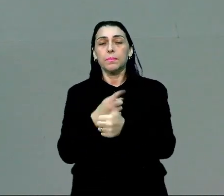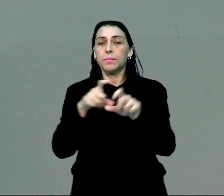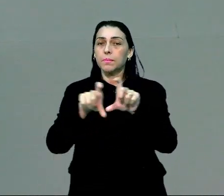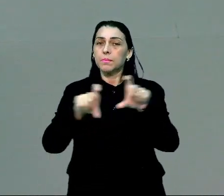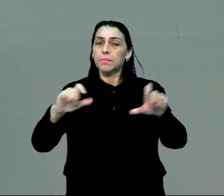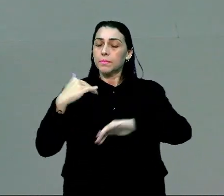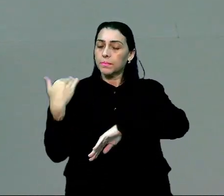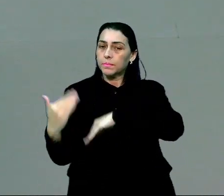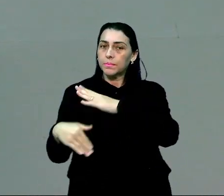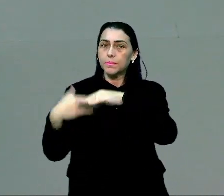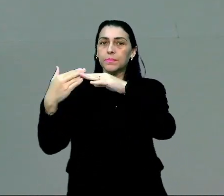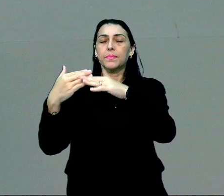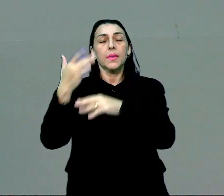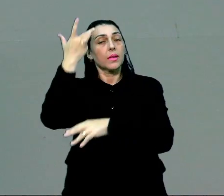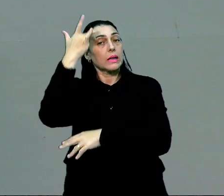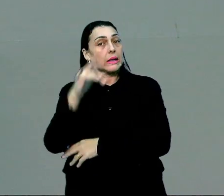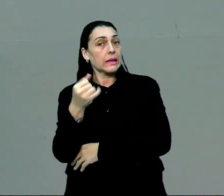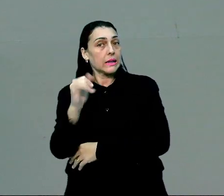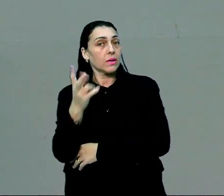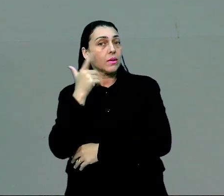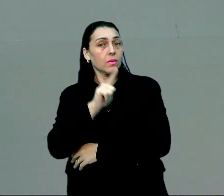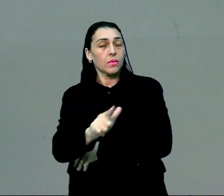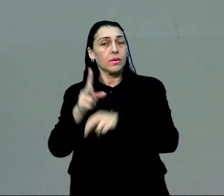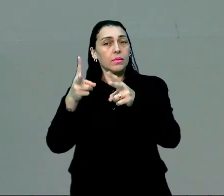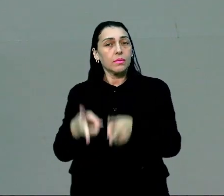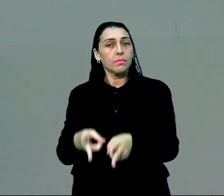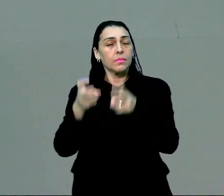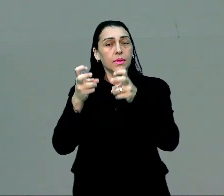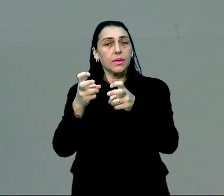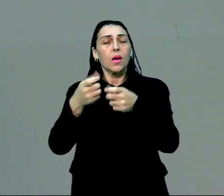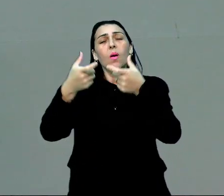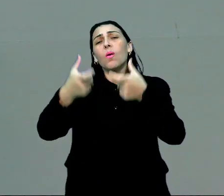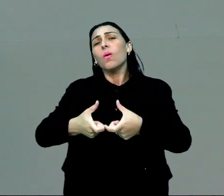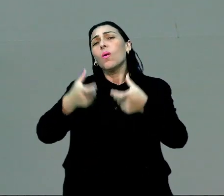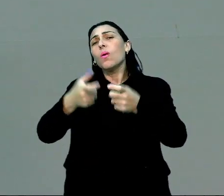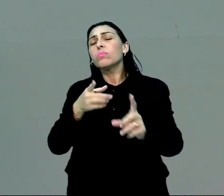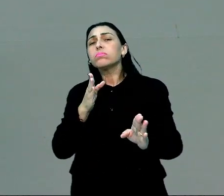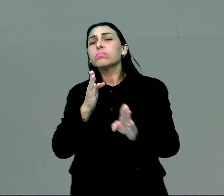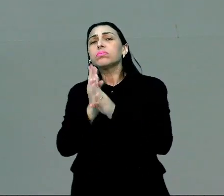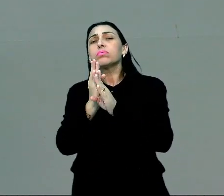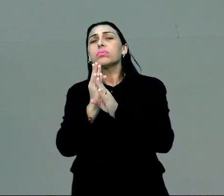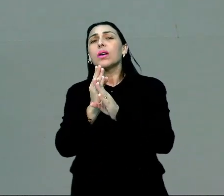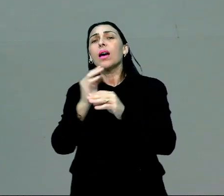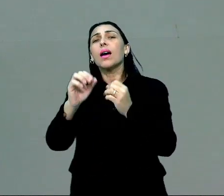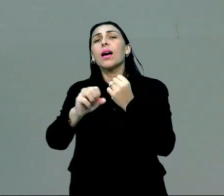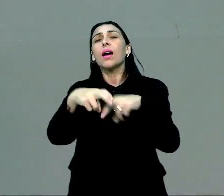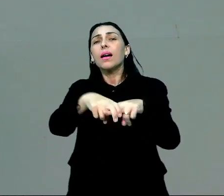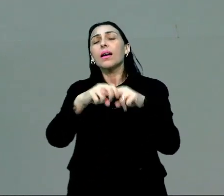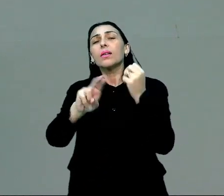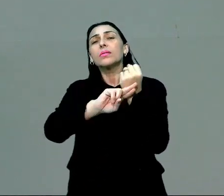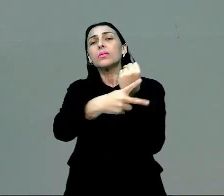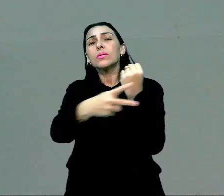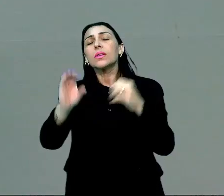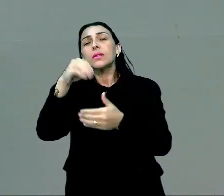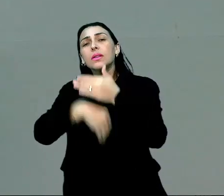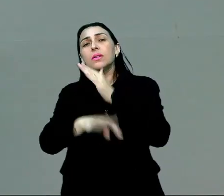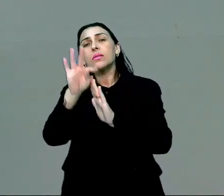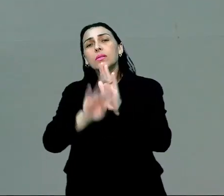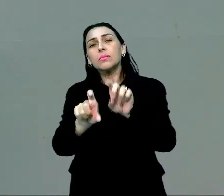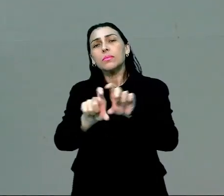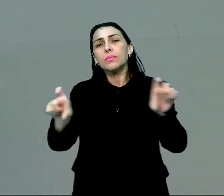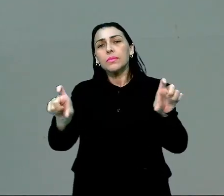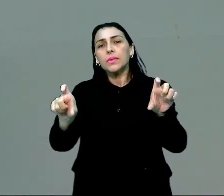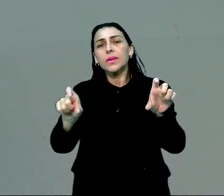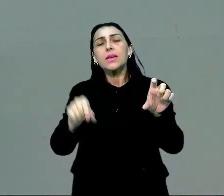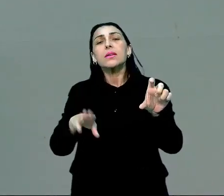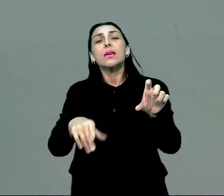de desenvolvimento. Eu não sei se vocês conseguiram observar onde é que está localizado a causa e a consequência dentro desse parágrafo.